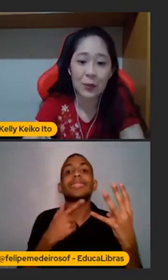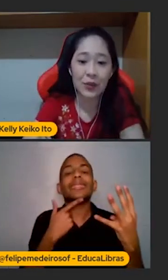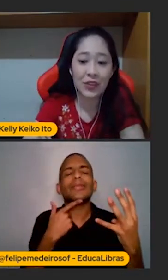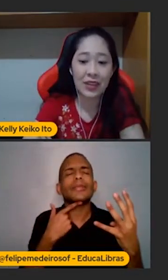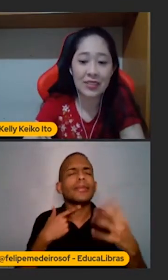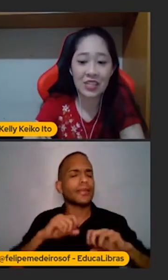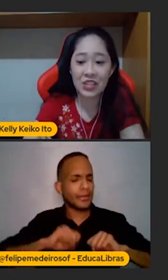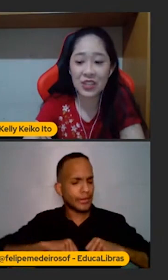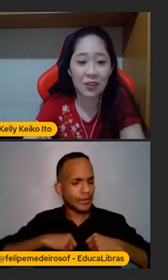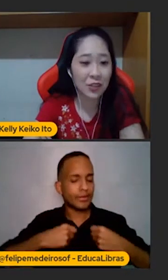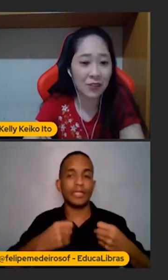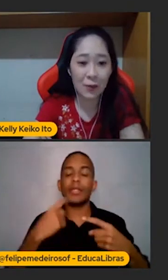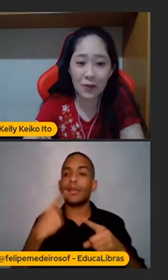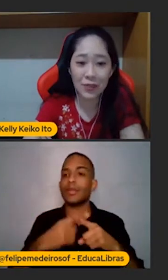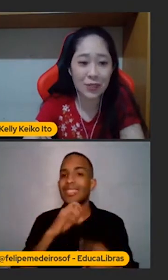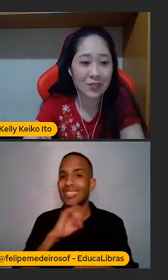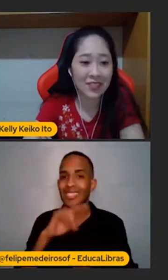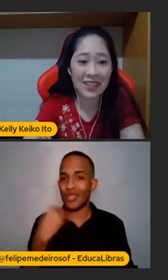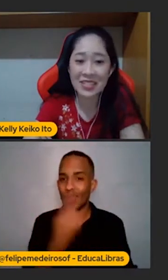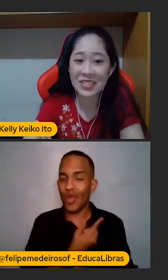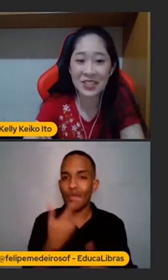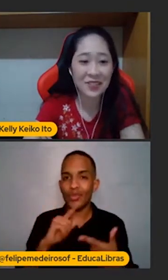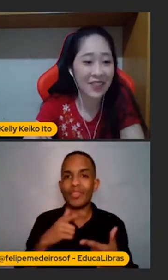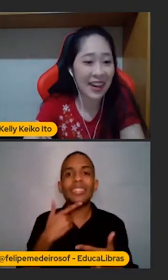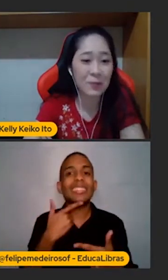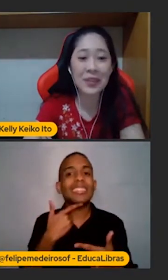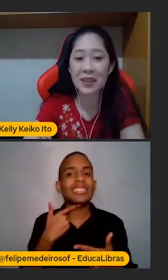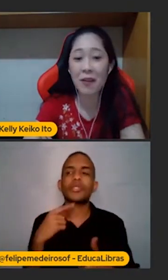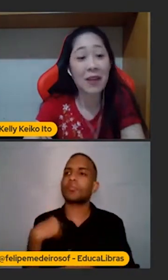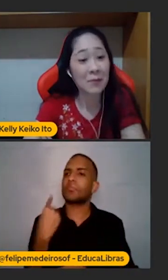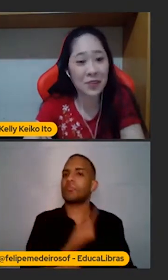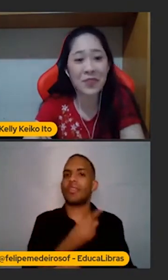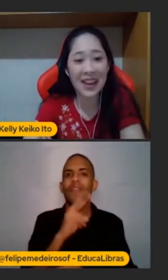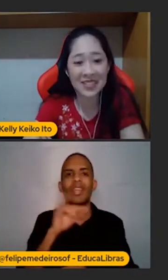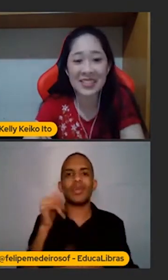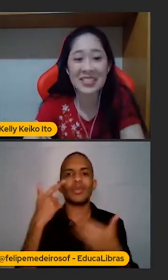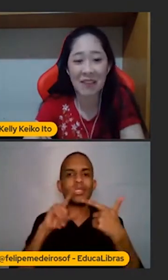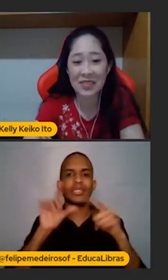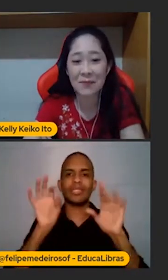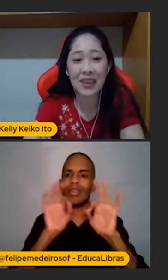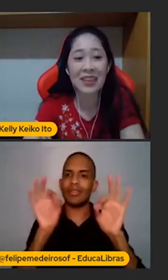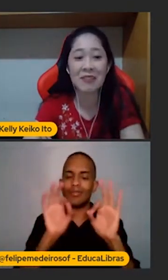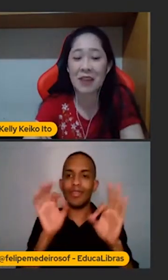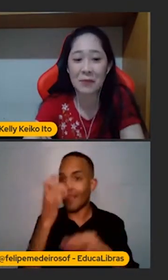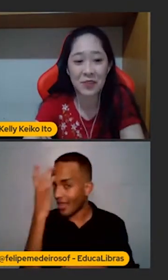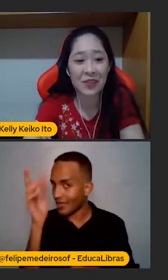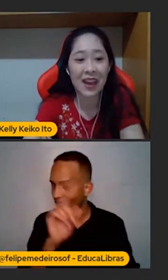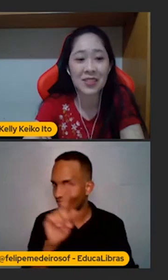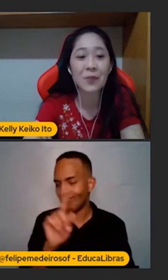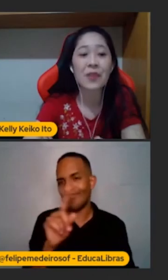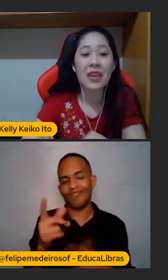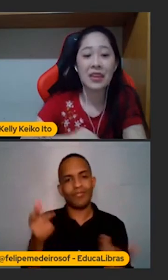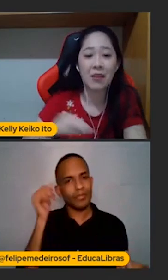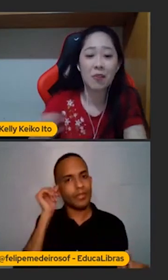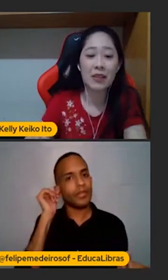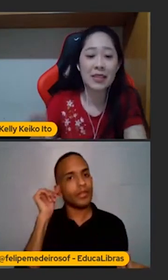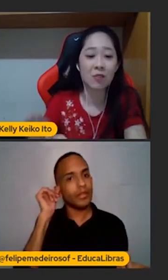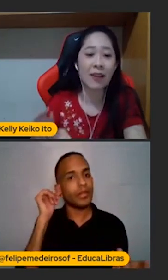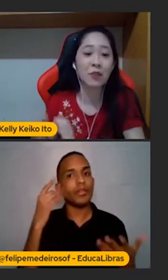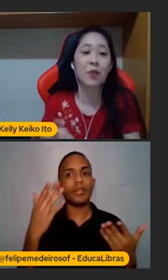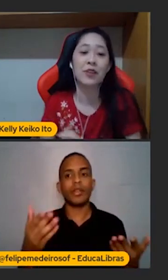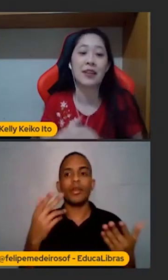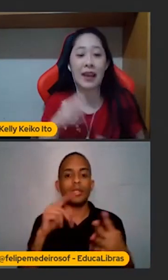vontade porque se a gente não tiver uma força de vontade a gente não vai porque não é um caminho fácil né Você deve saber que não caminho faça